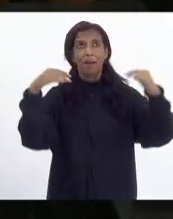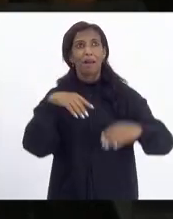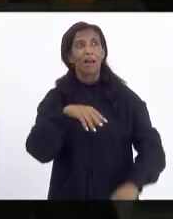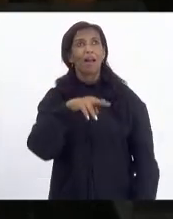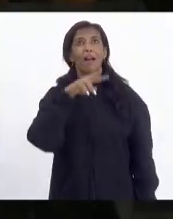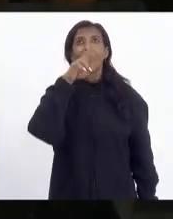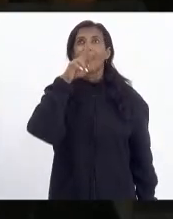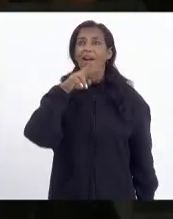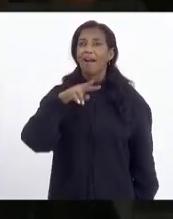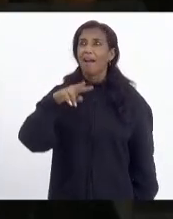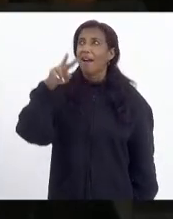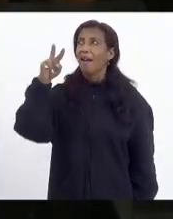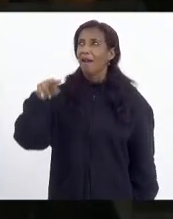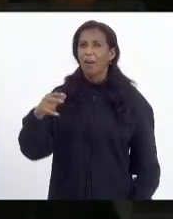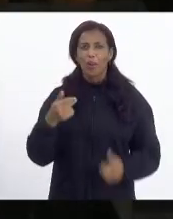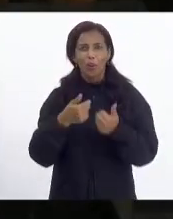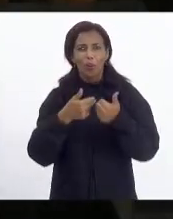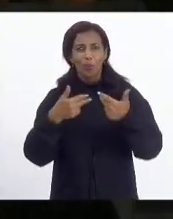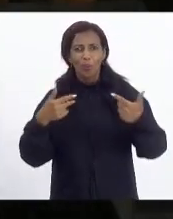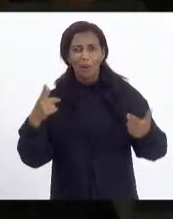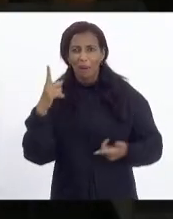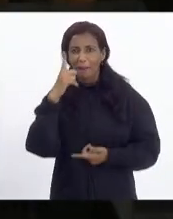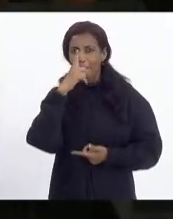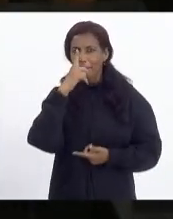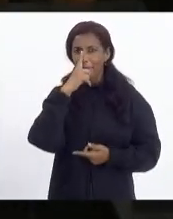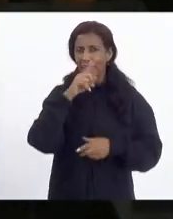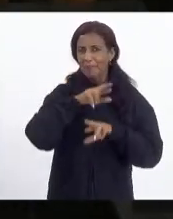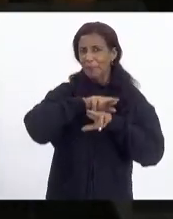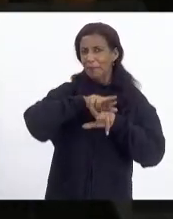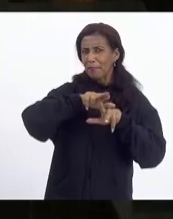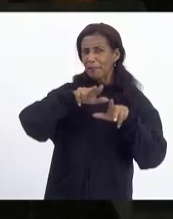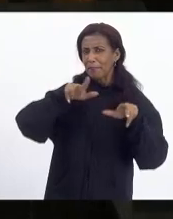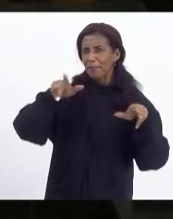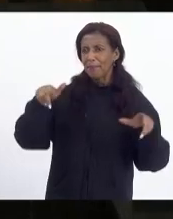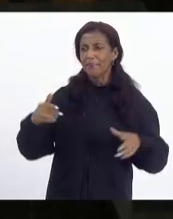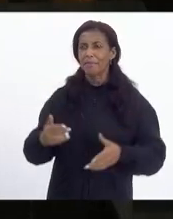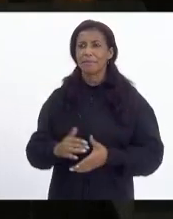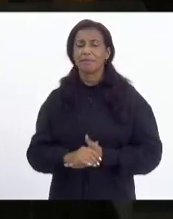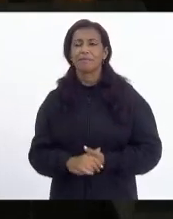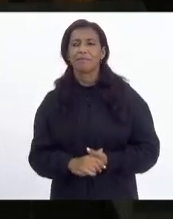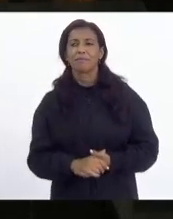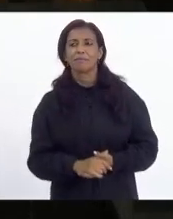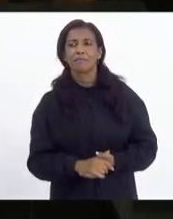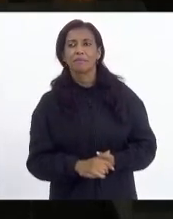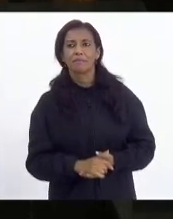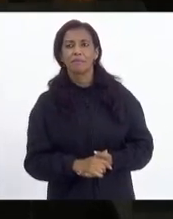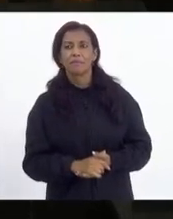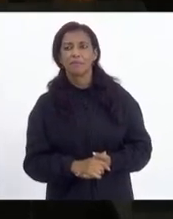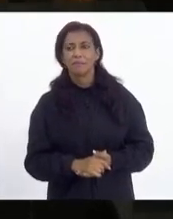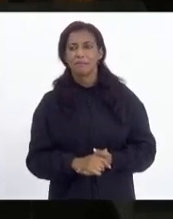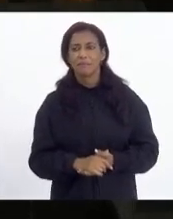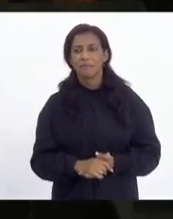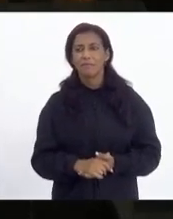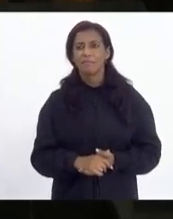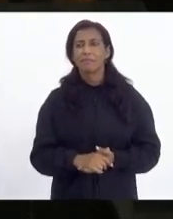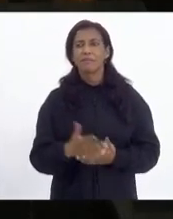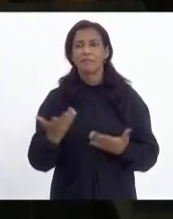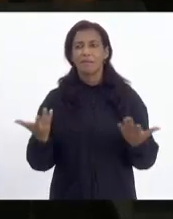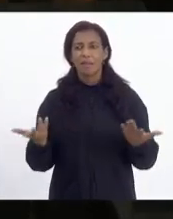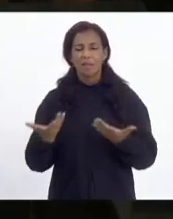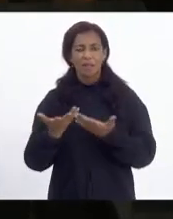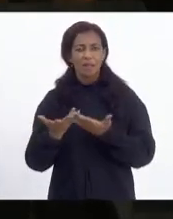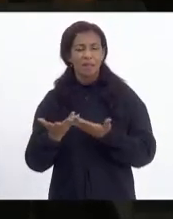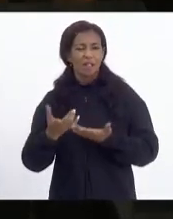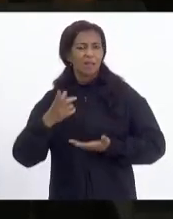com qualidade de biscoitos todos diferentes o recheado não recheado